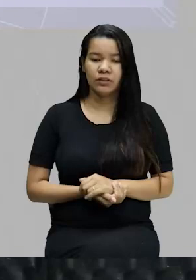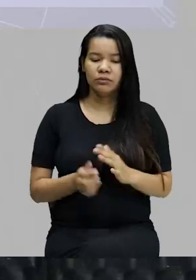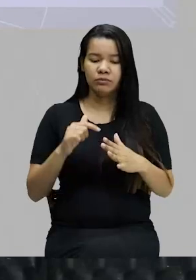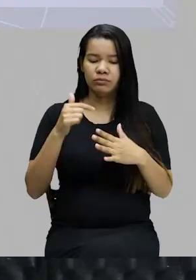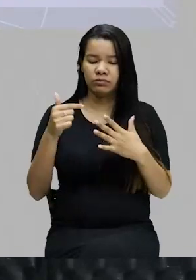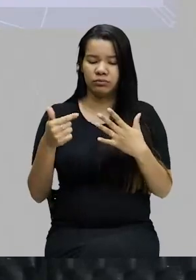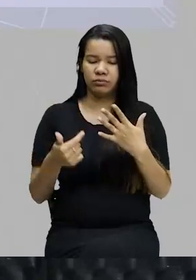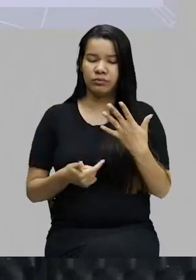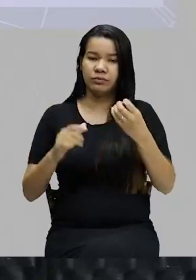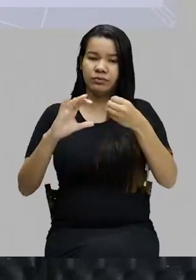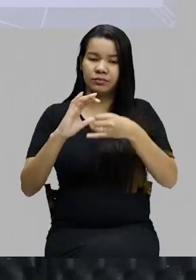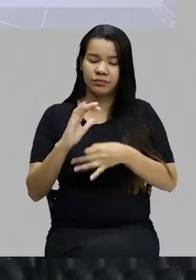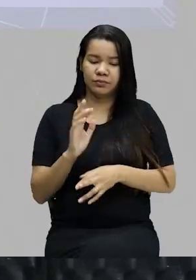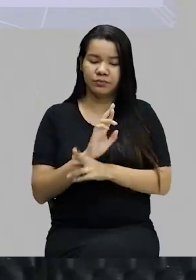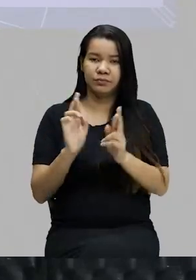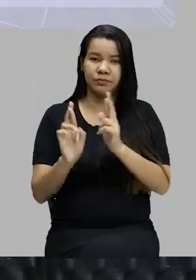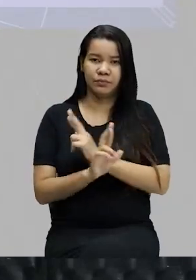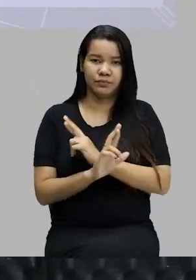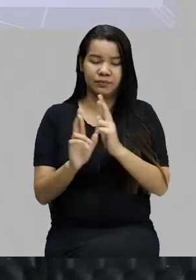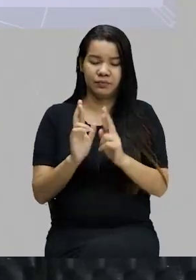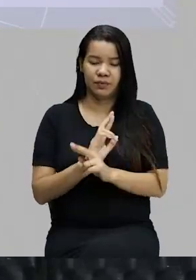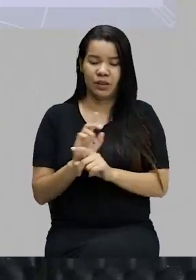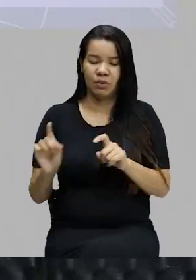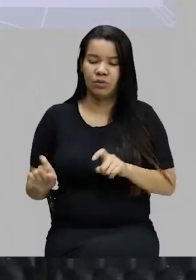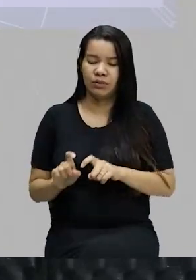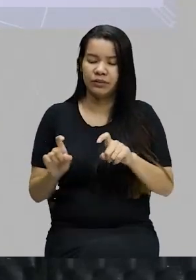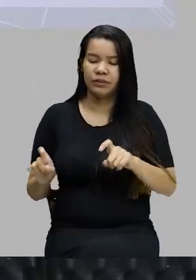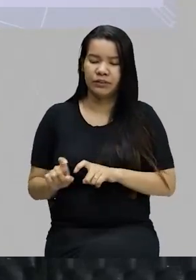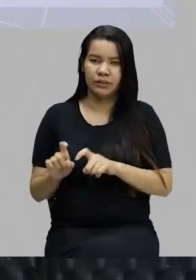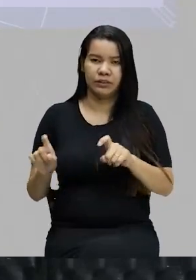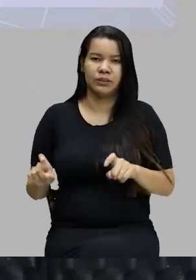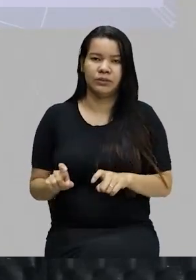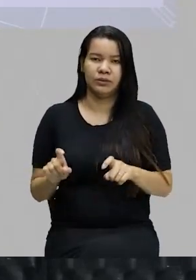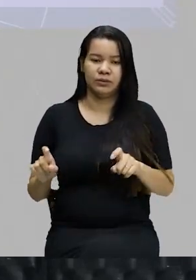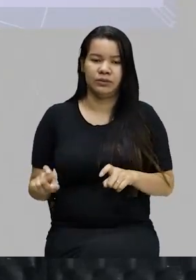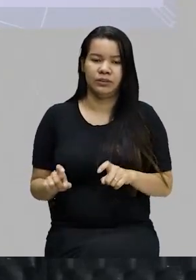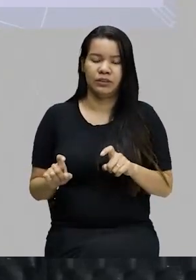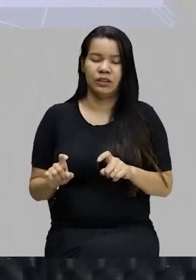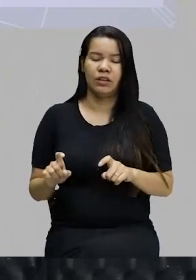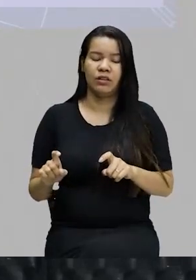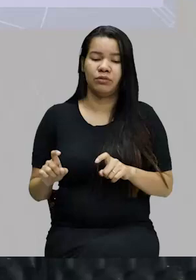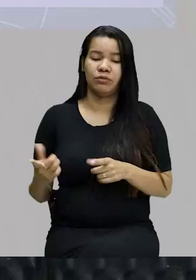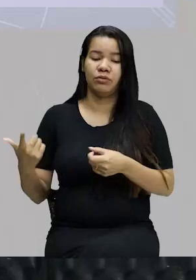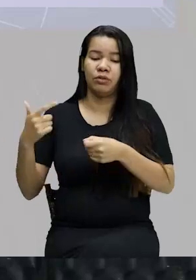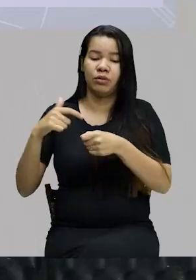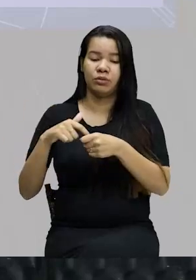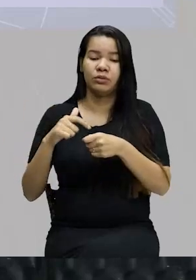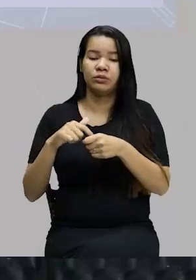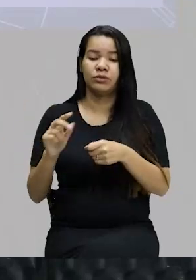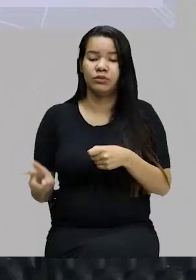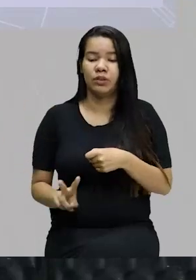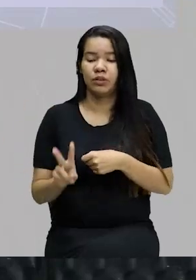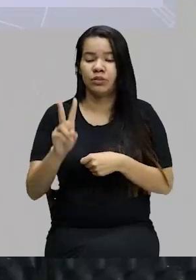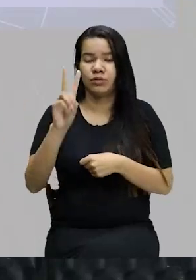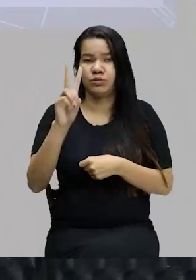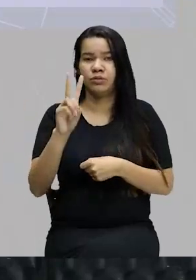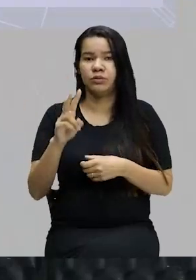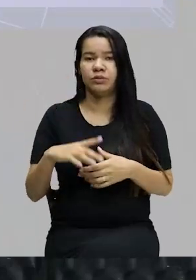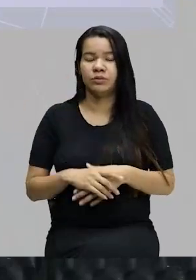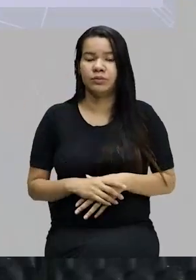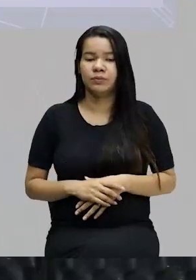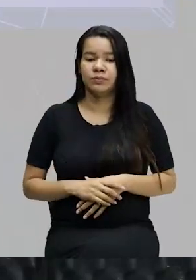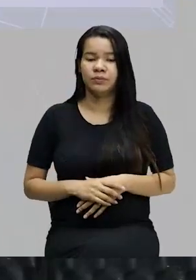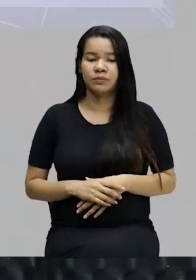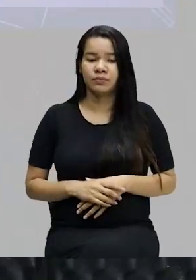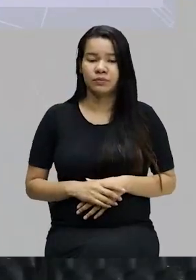pastor, e a retomada dos valores clássicos, no qual o classicismo serviu de